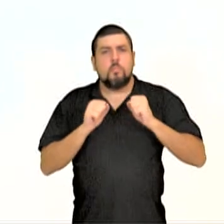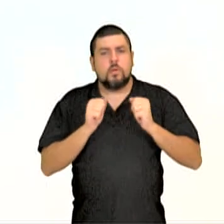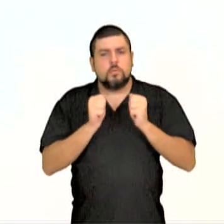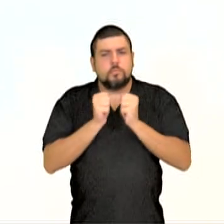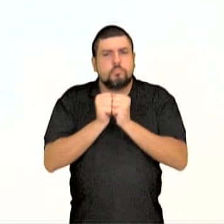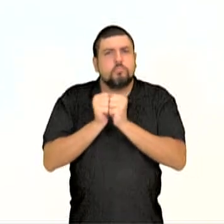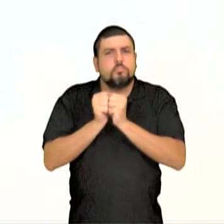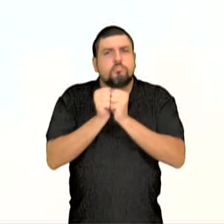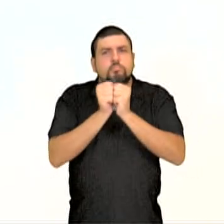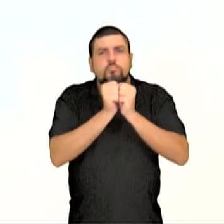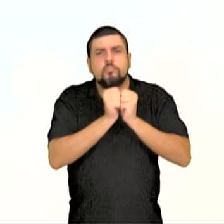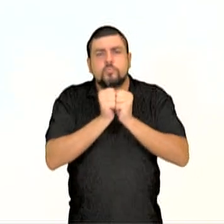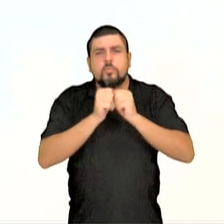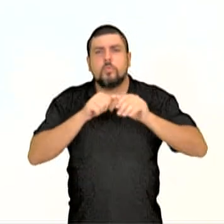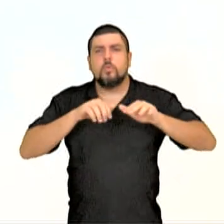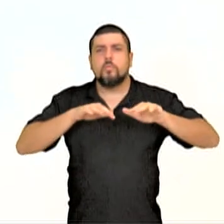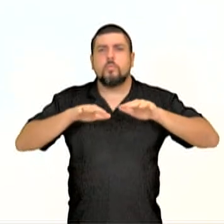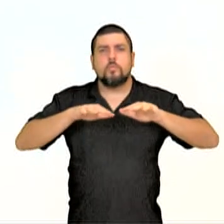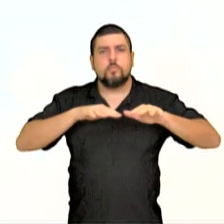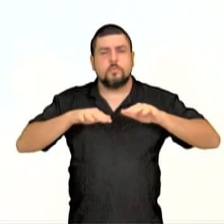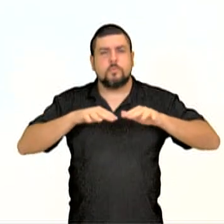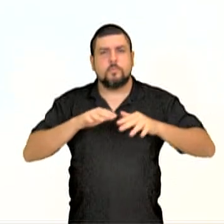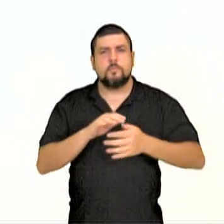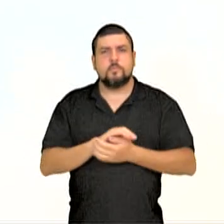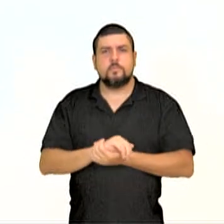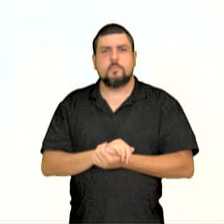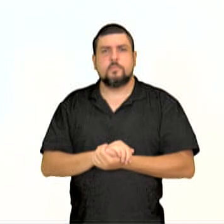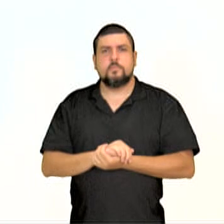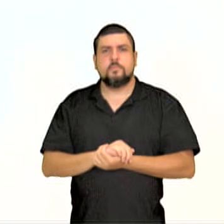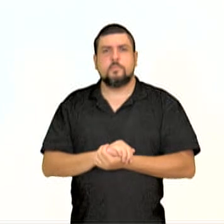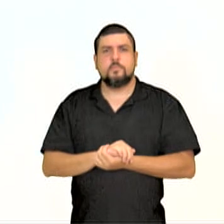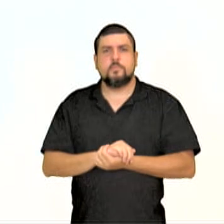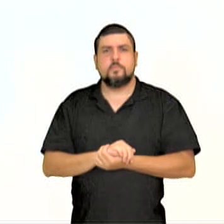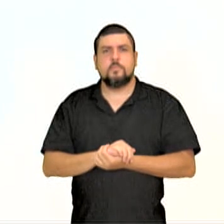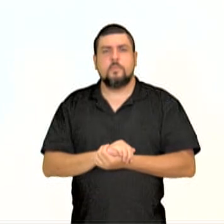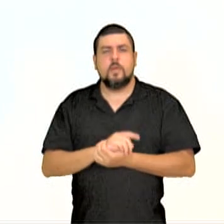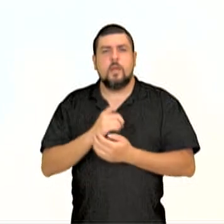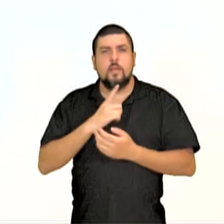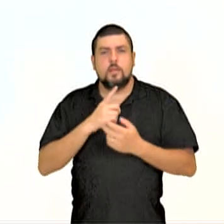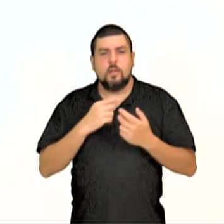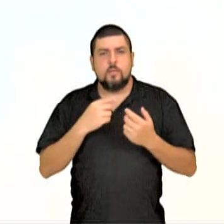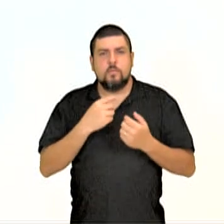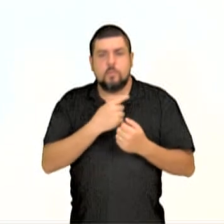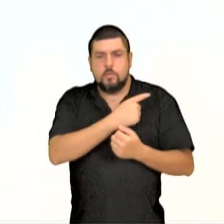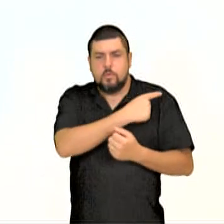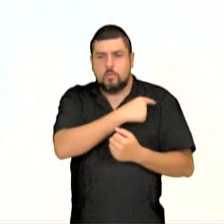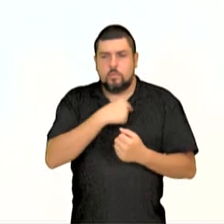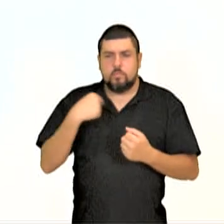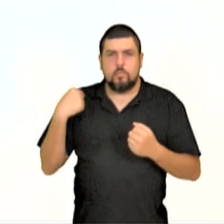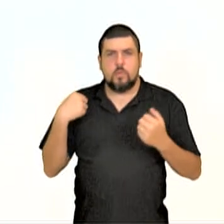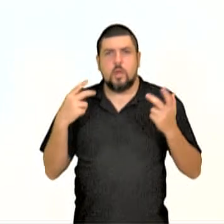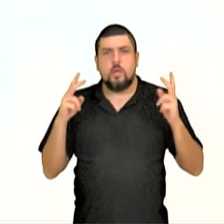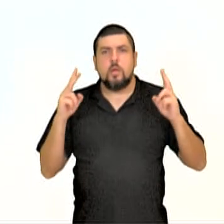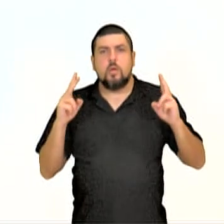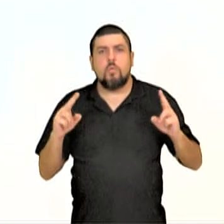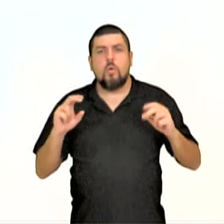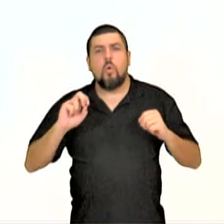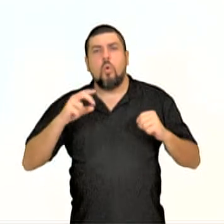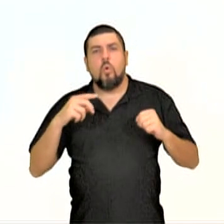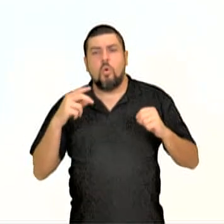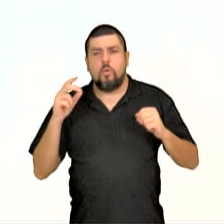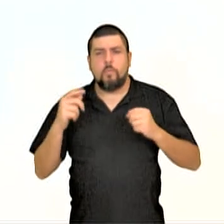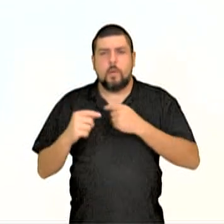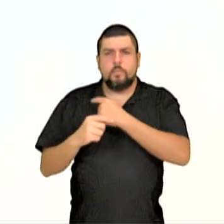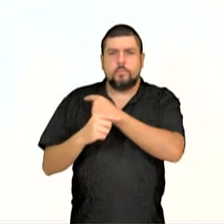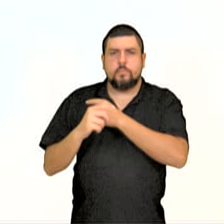esse conjunto pode ter uma certa harmonia para o movimento. Simétrica ou até mesmo de maneira desigual, indo para